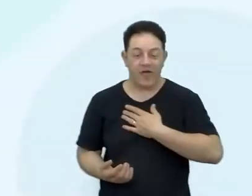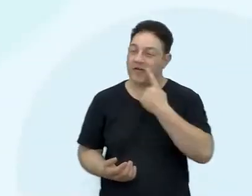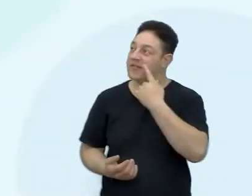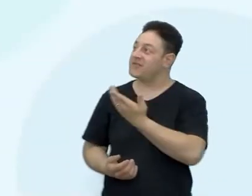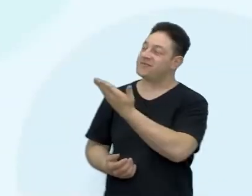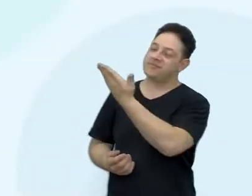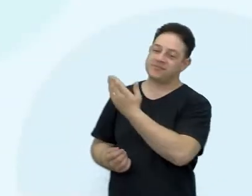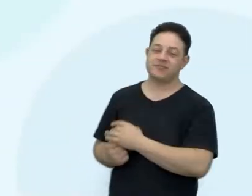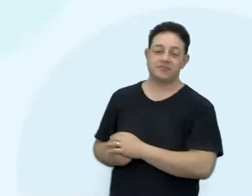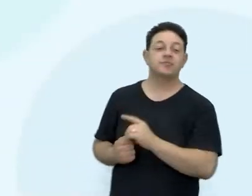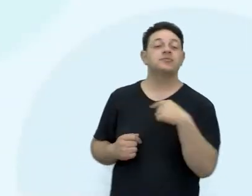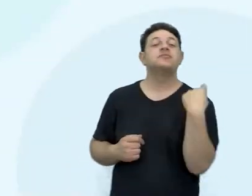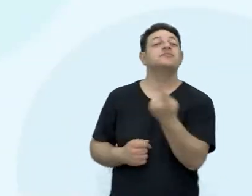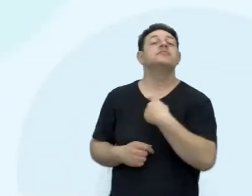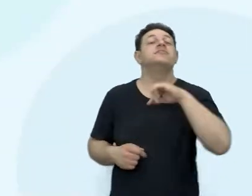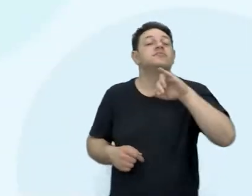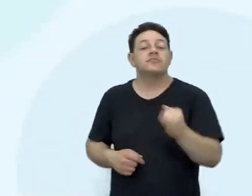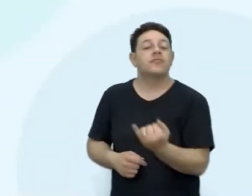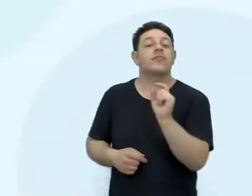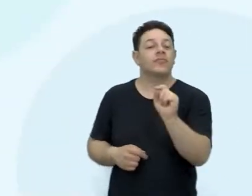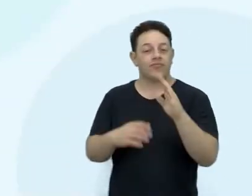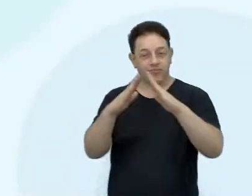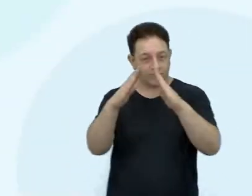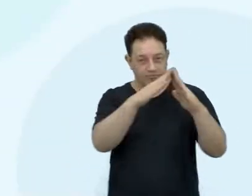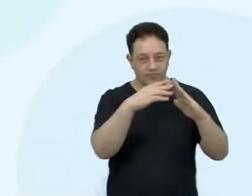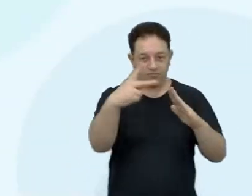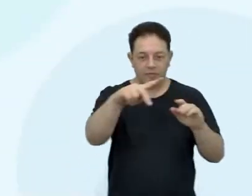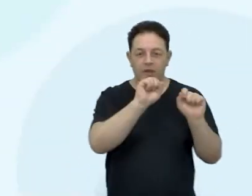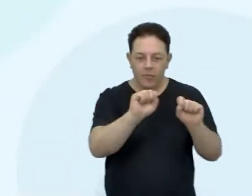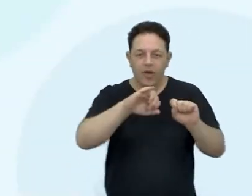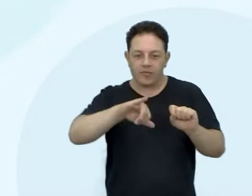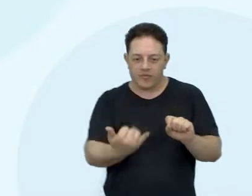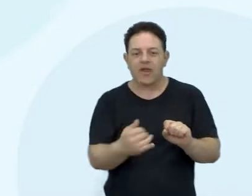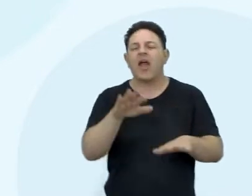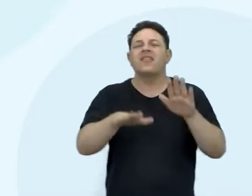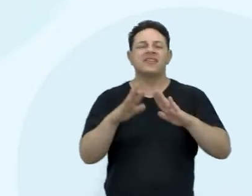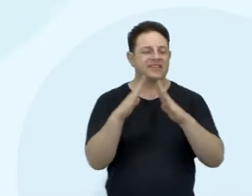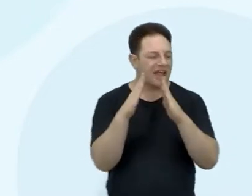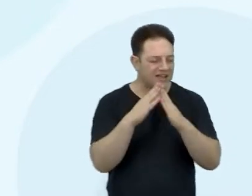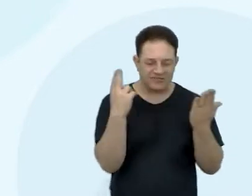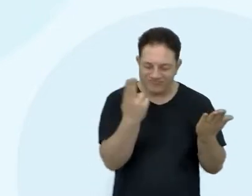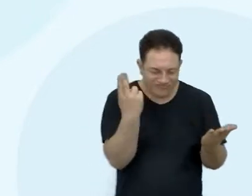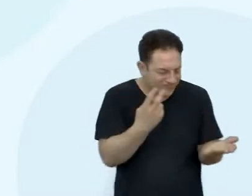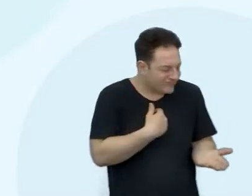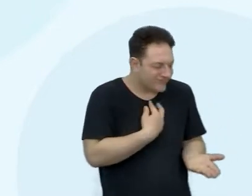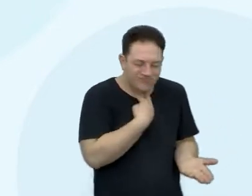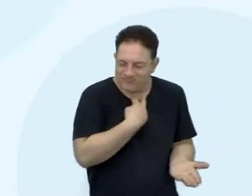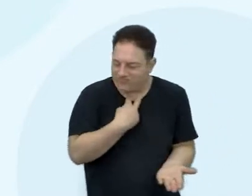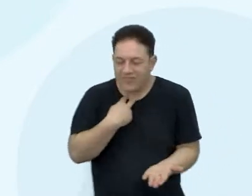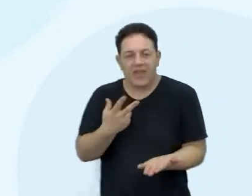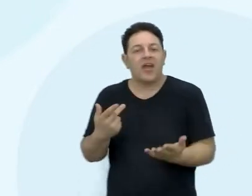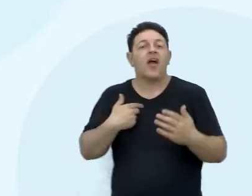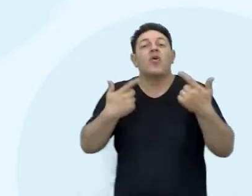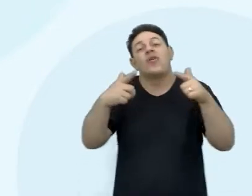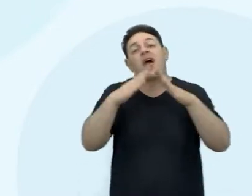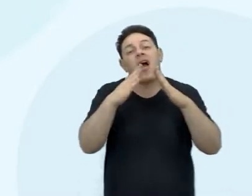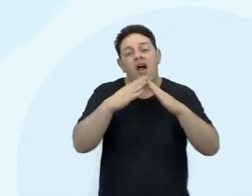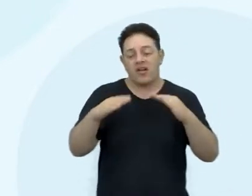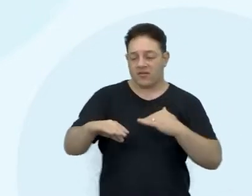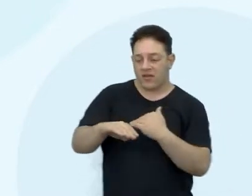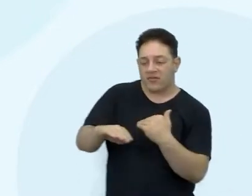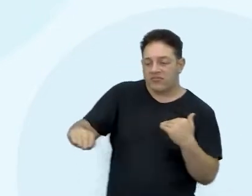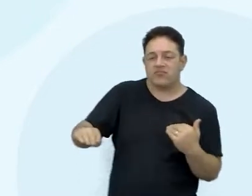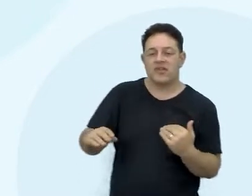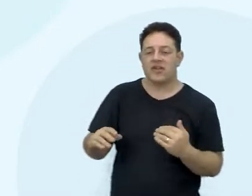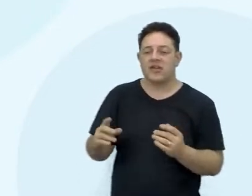Saudável aí, o que a gente pode fazer para ter nossa hortinha? Nem todo mundo às vezes tem um espaço dentro de casa, tem quintal, né?